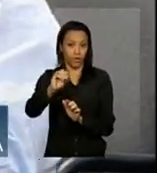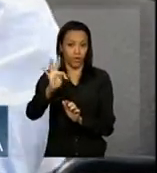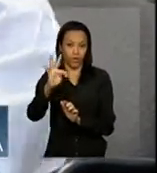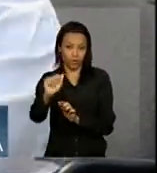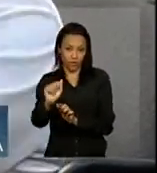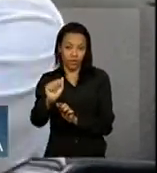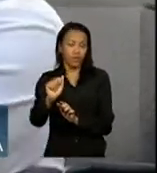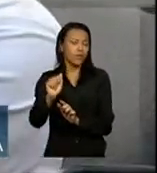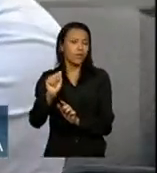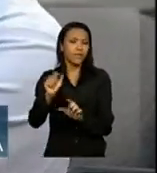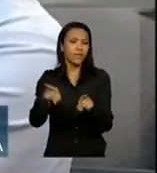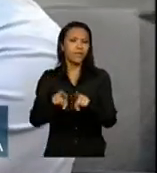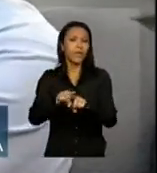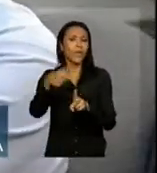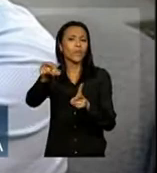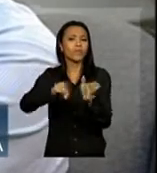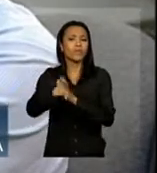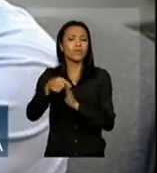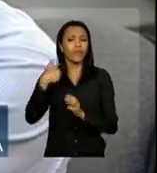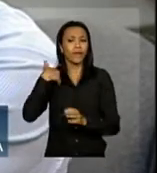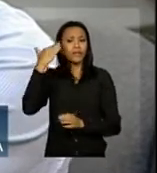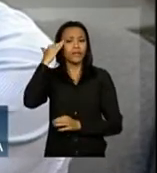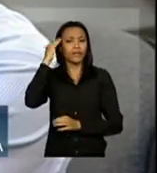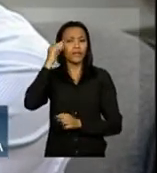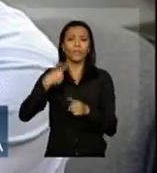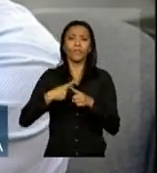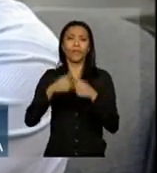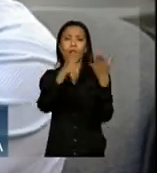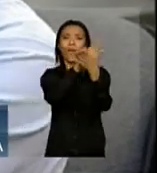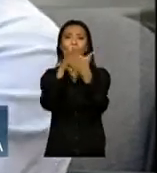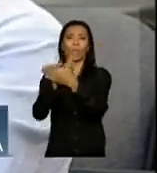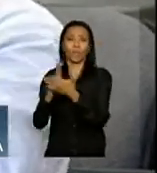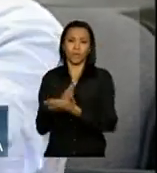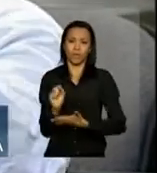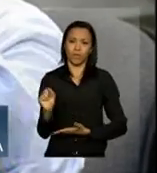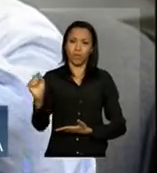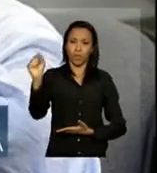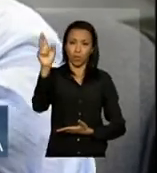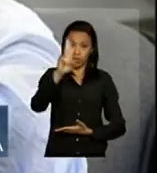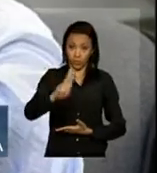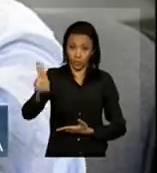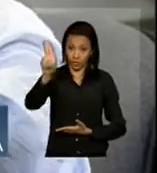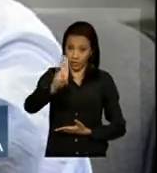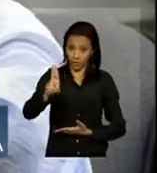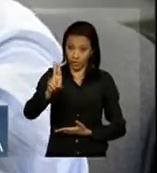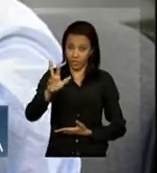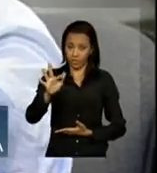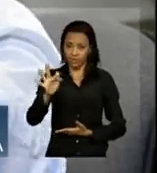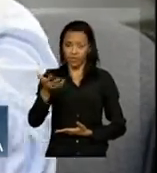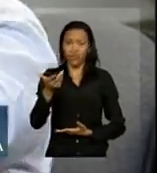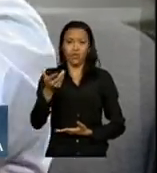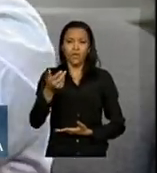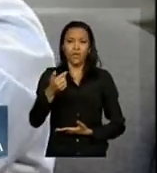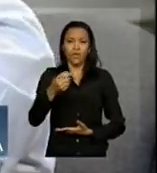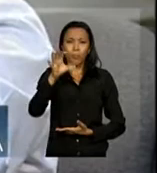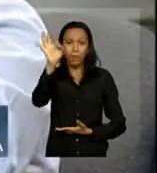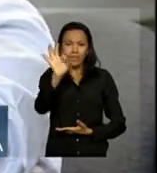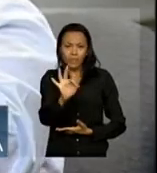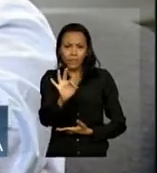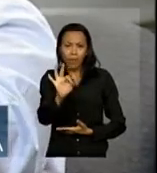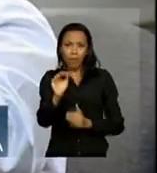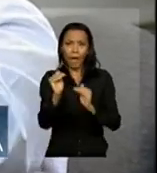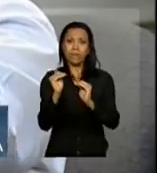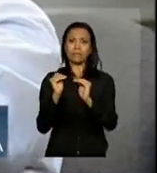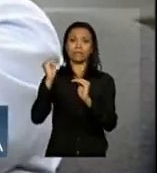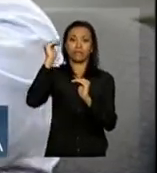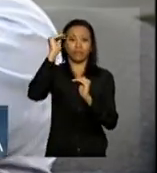vagas e queria entender melhor algumas instituições que apareceram ali com percentuais bastante acima do